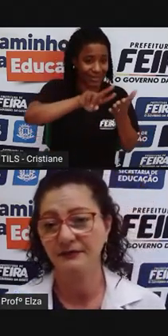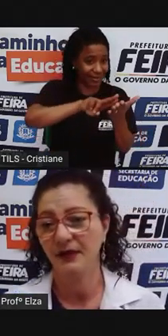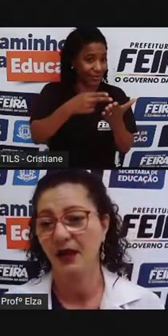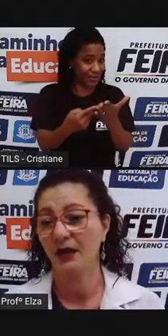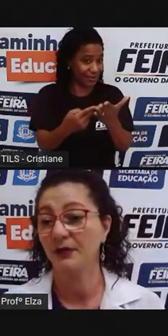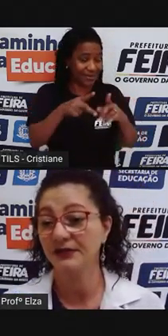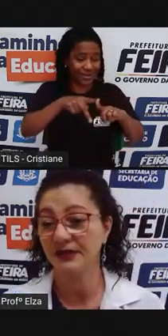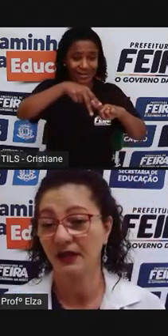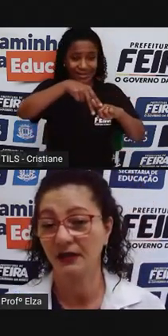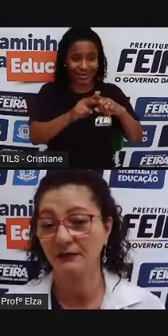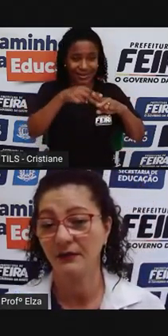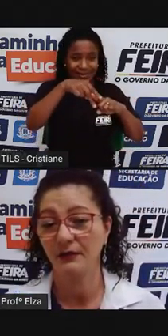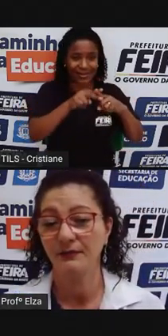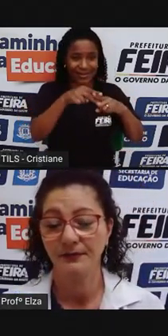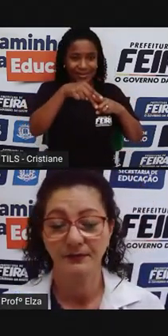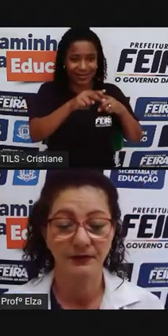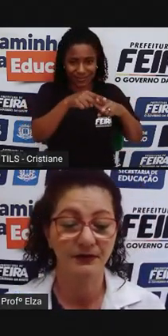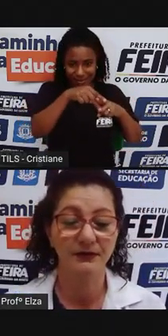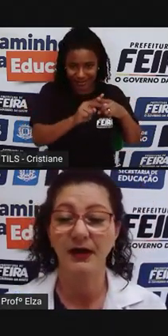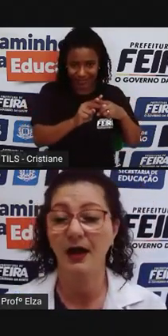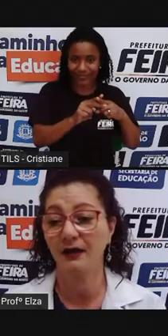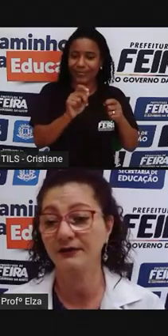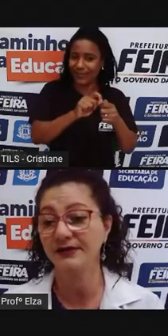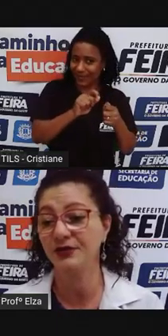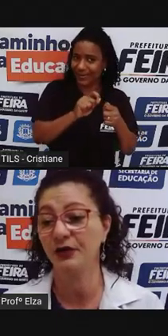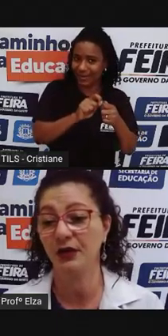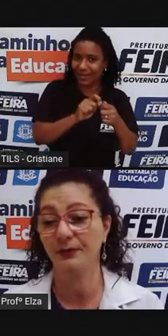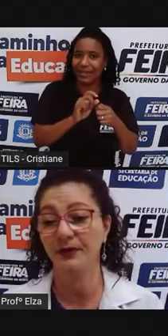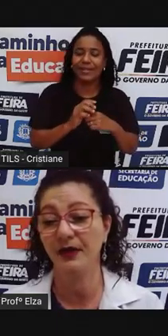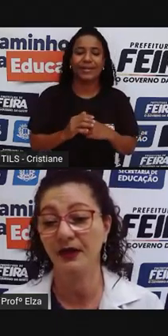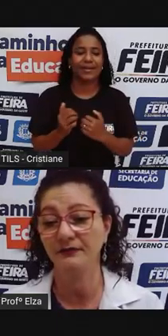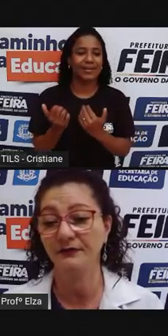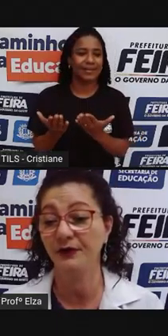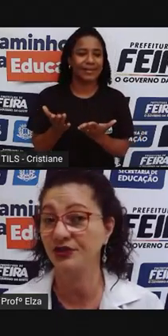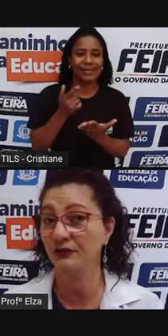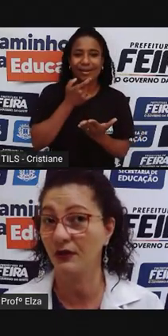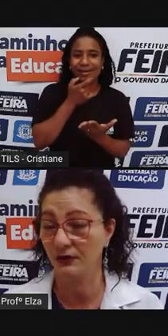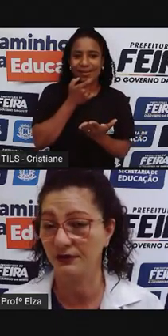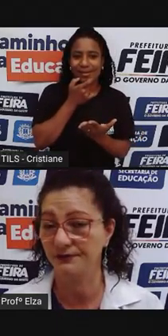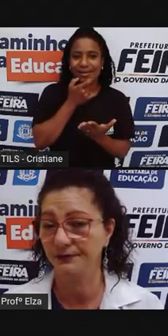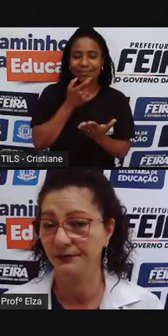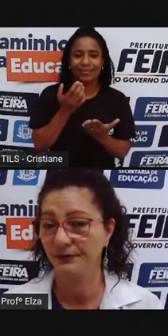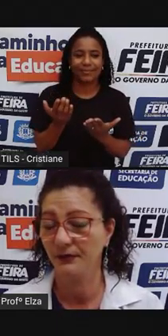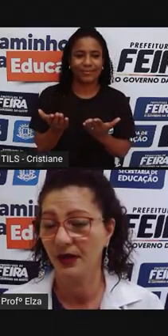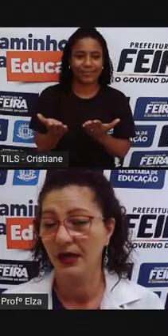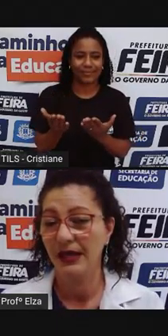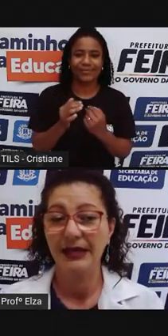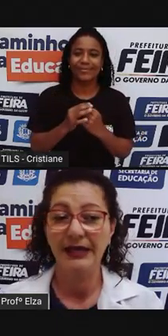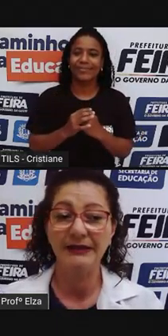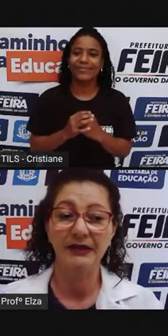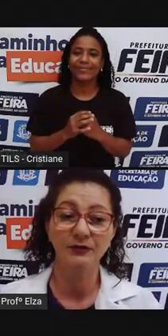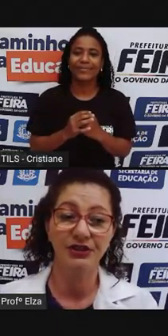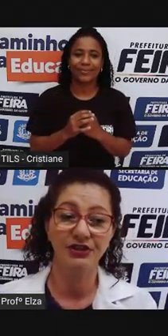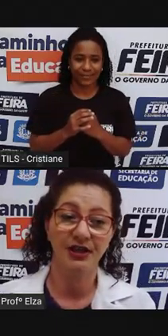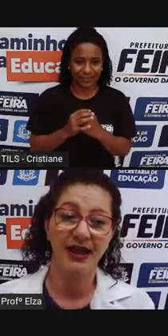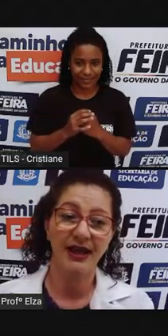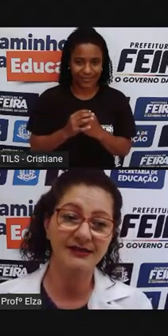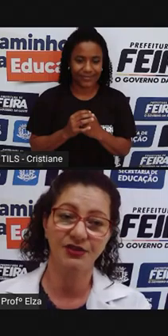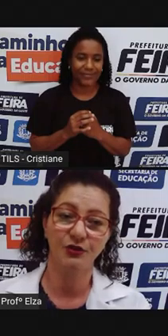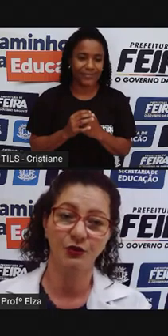Fixing and maintain the items to keep them function longer. Então,